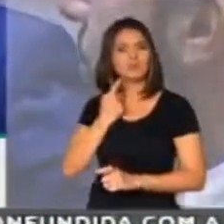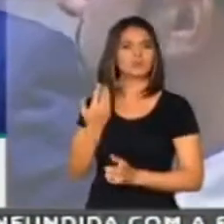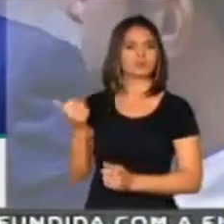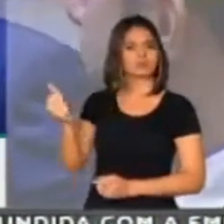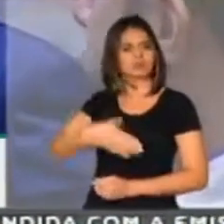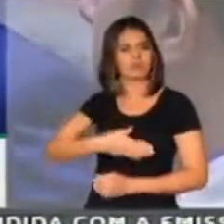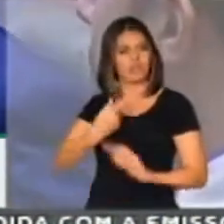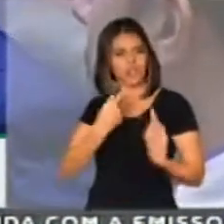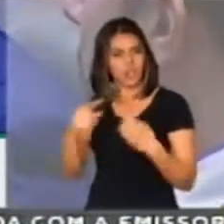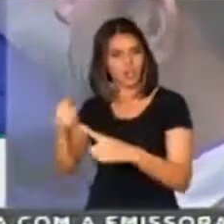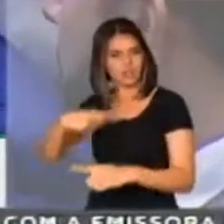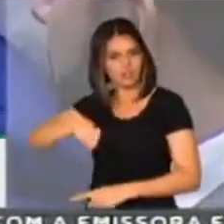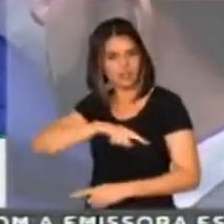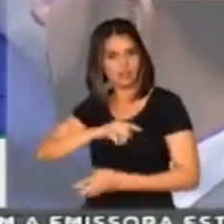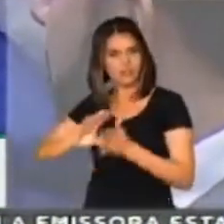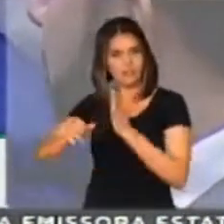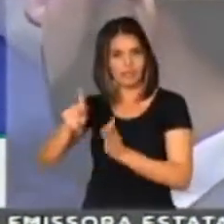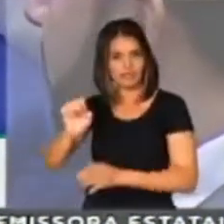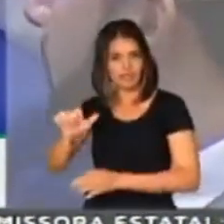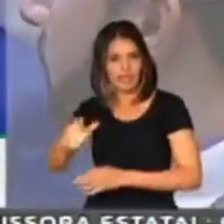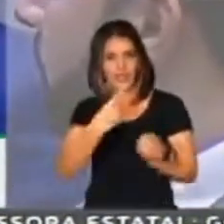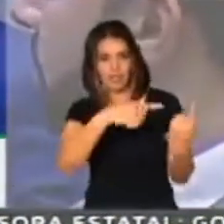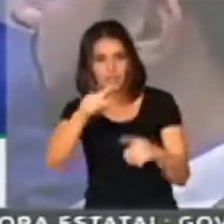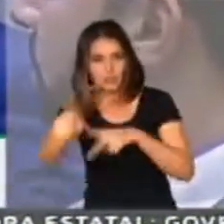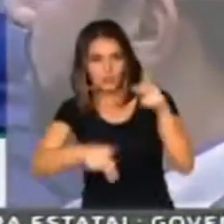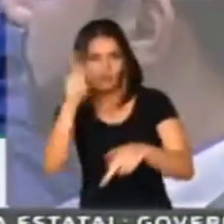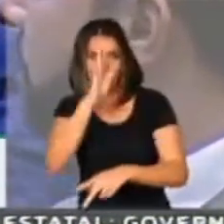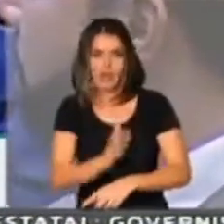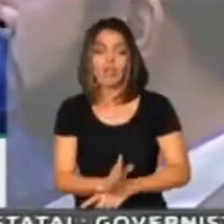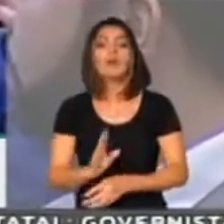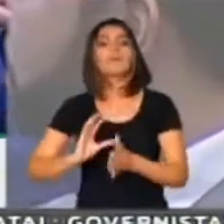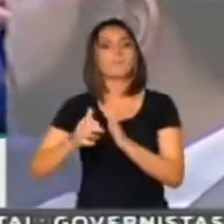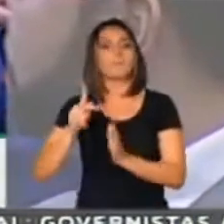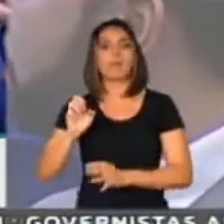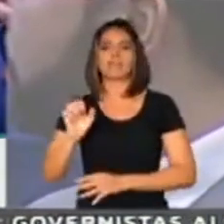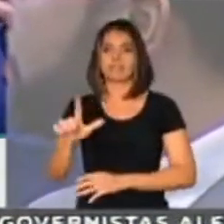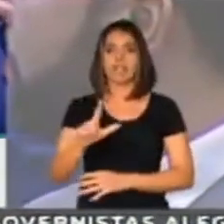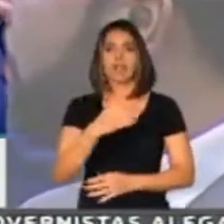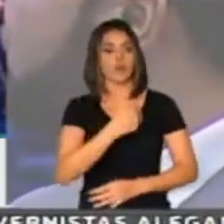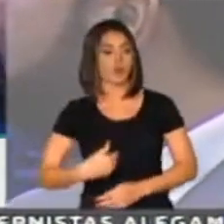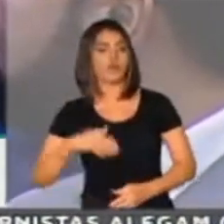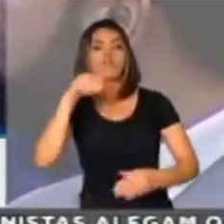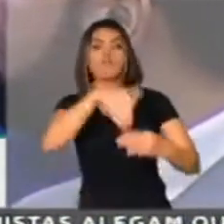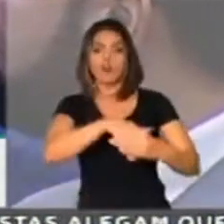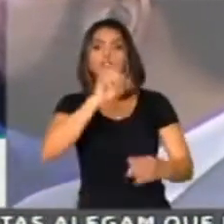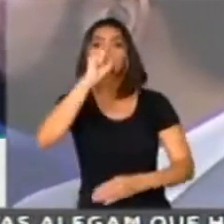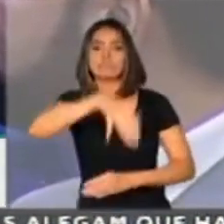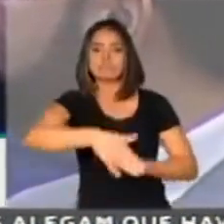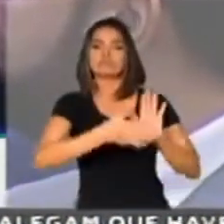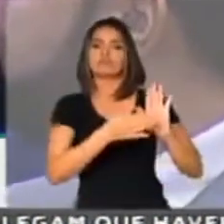e contra o Brasil. O PSL e o governo votam pelo Brasil, é por isso que nós votamos a favor da Previdência. Obrigado.